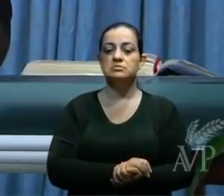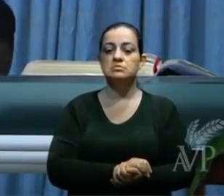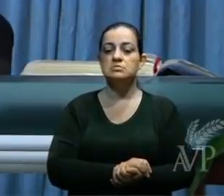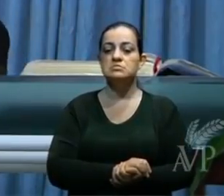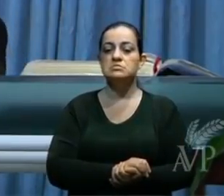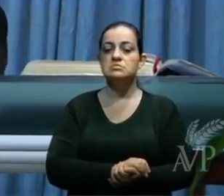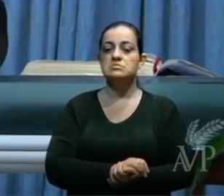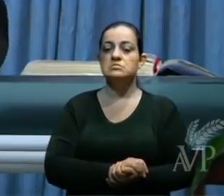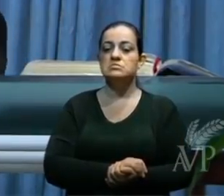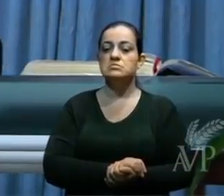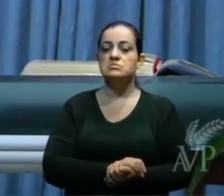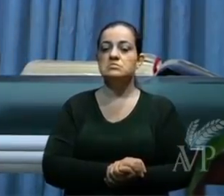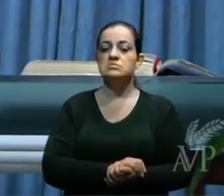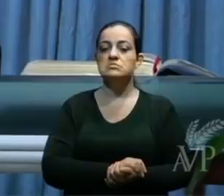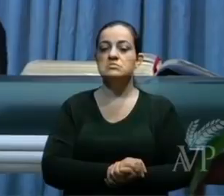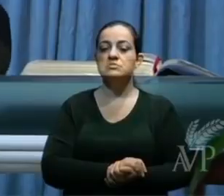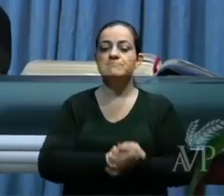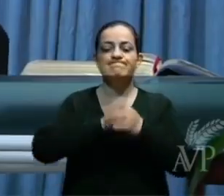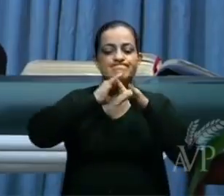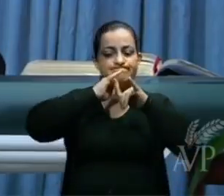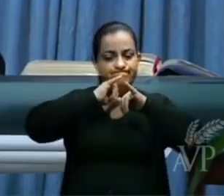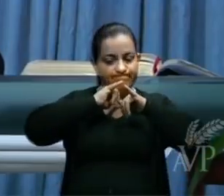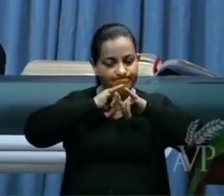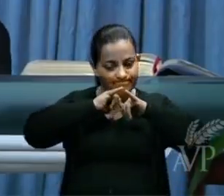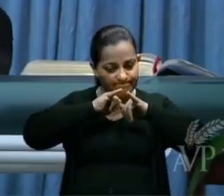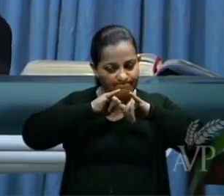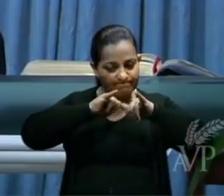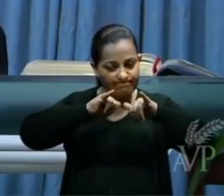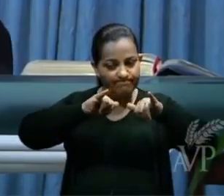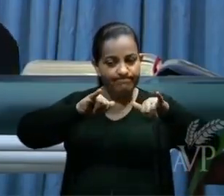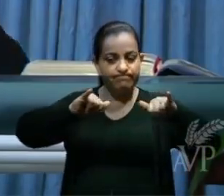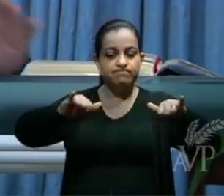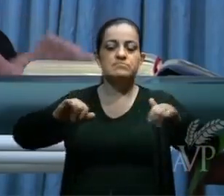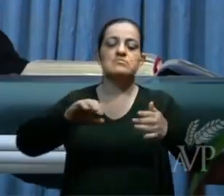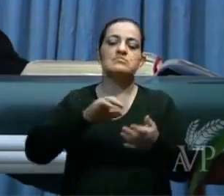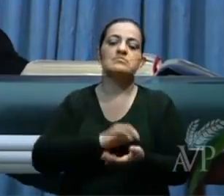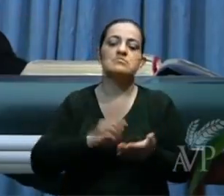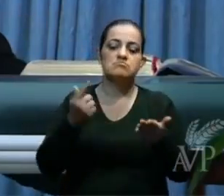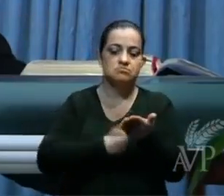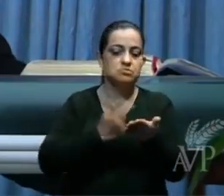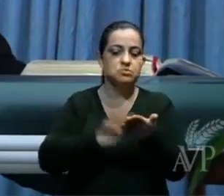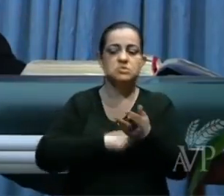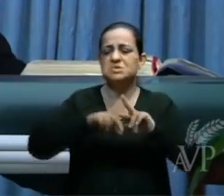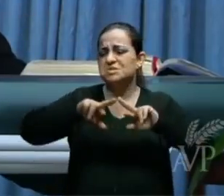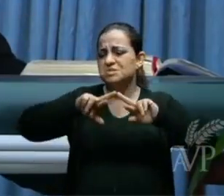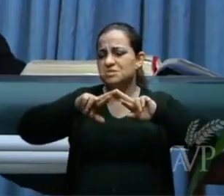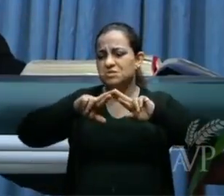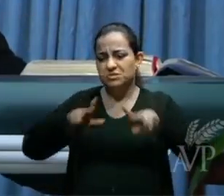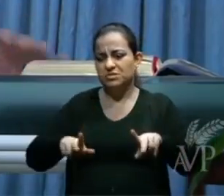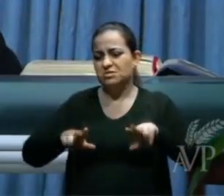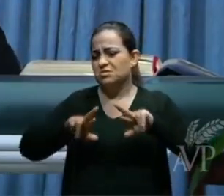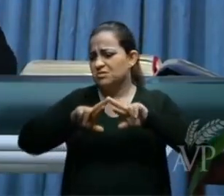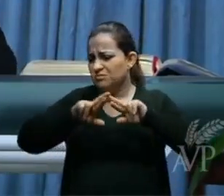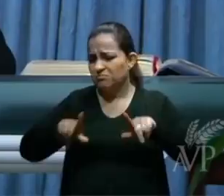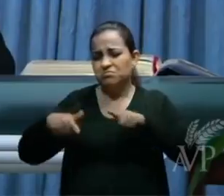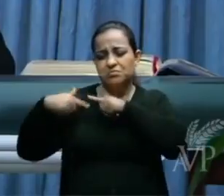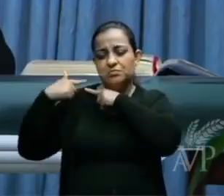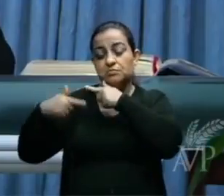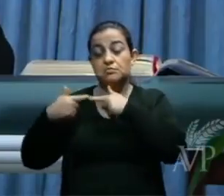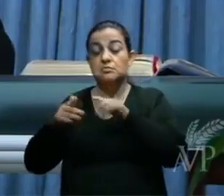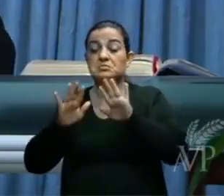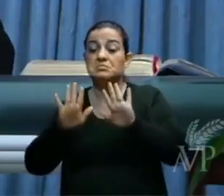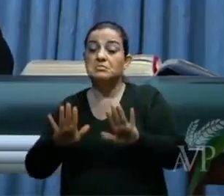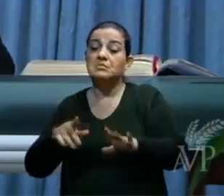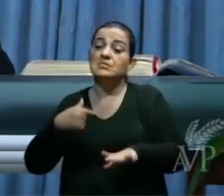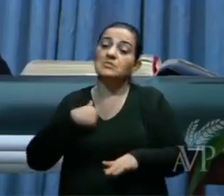a mensagem é diferente de todos os custos agora se vê e